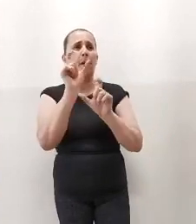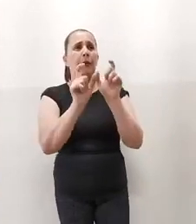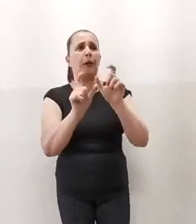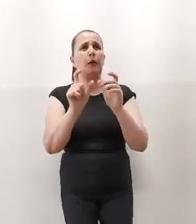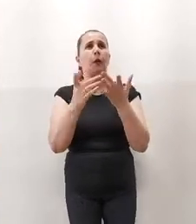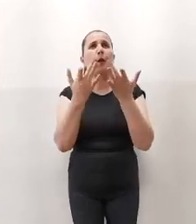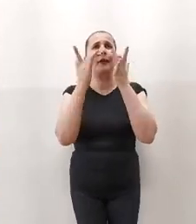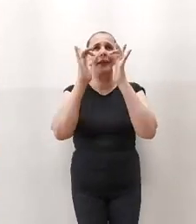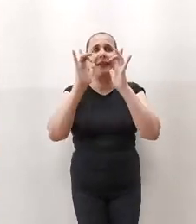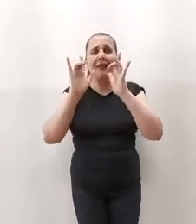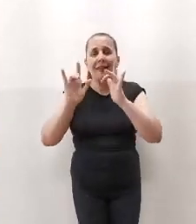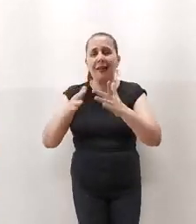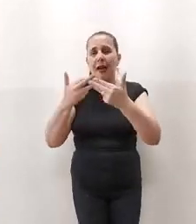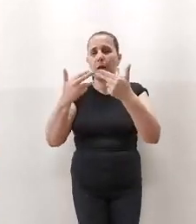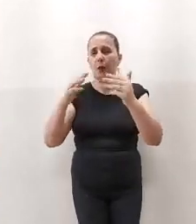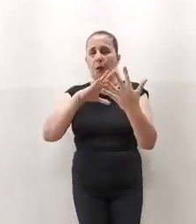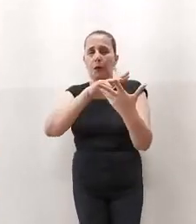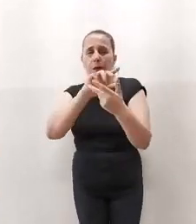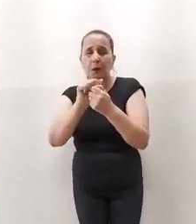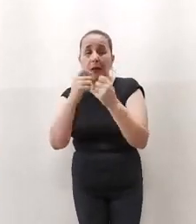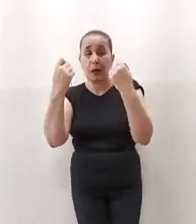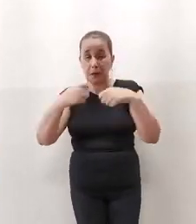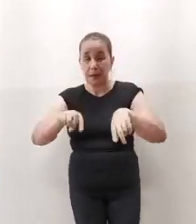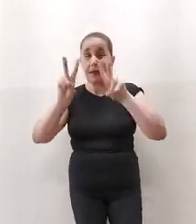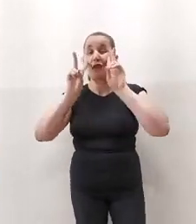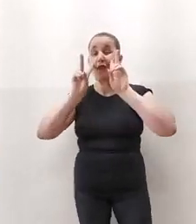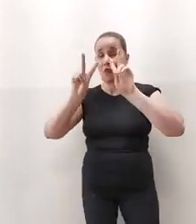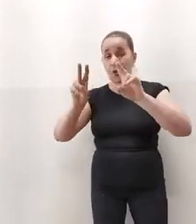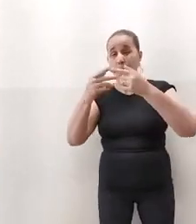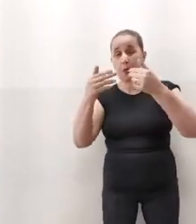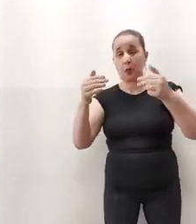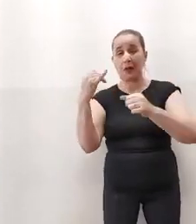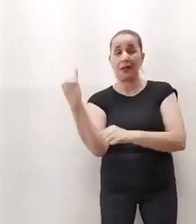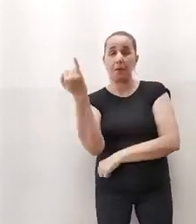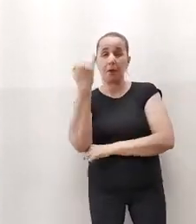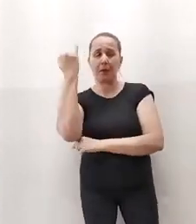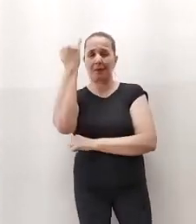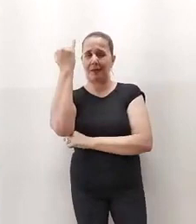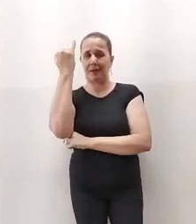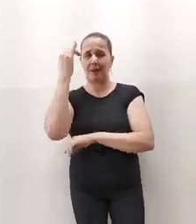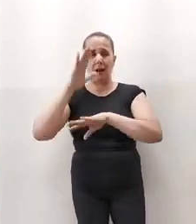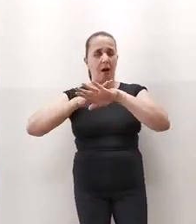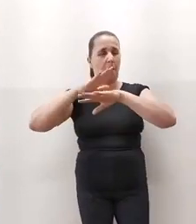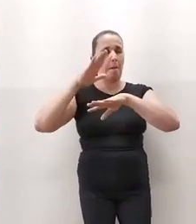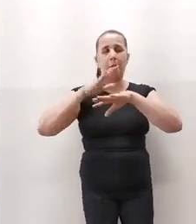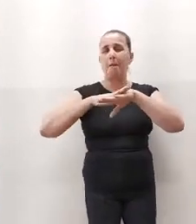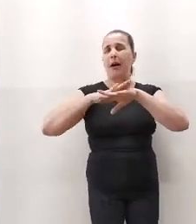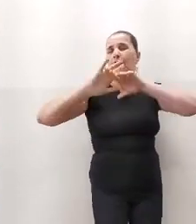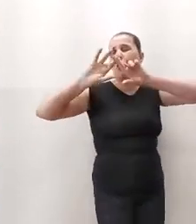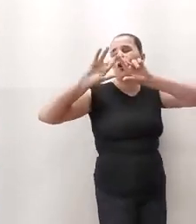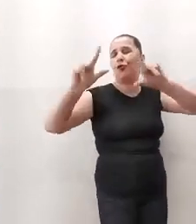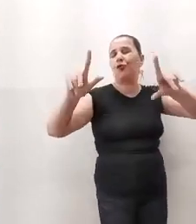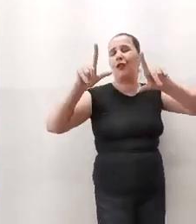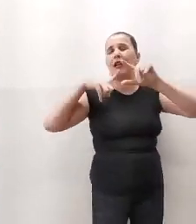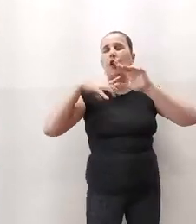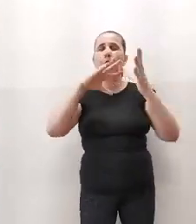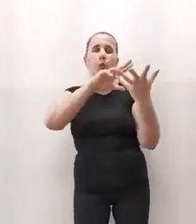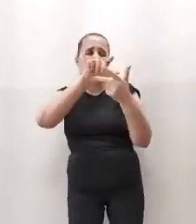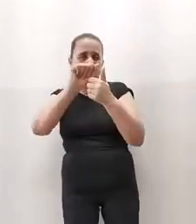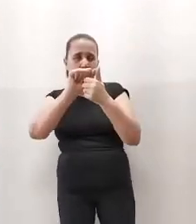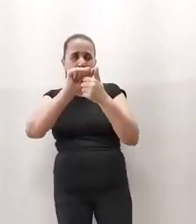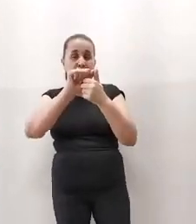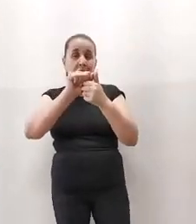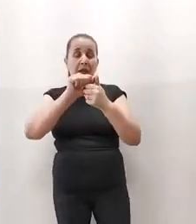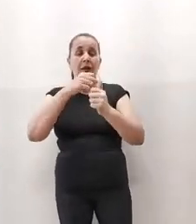isso, ela precisa ver algo que é totalmente diferente daquilo que o mundo estabelece. Ou